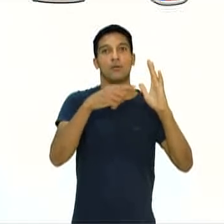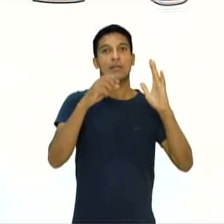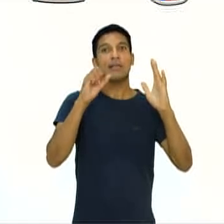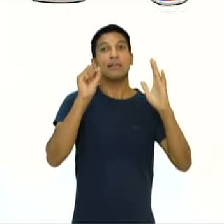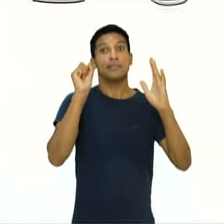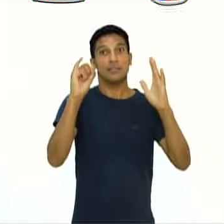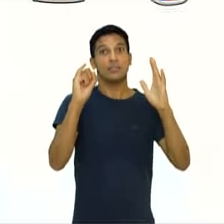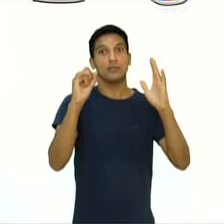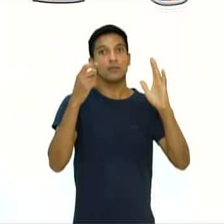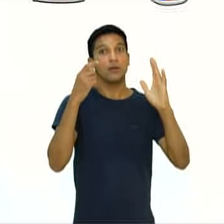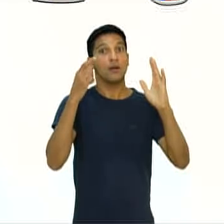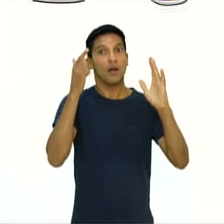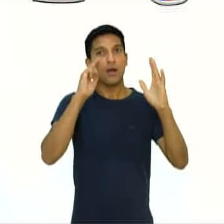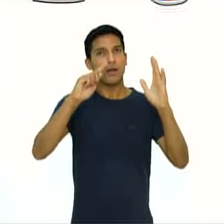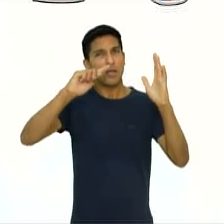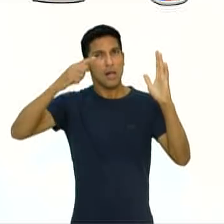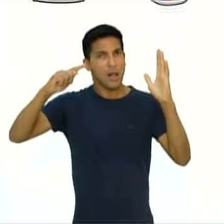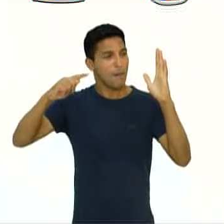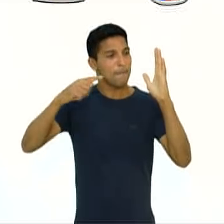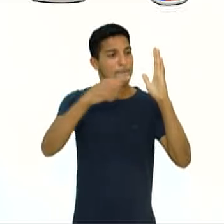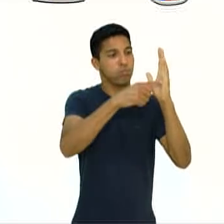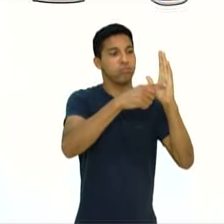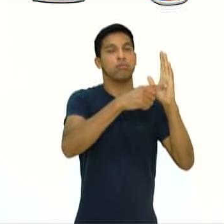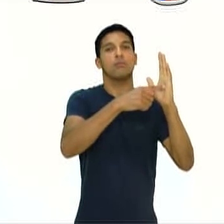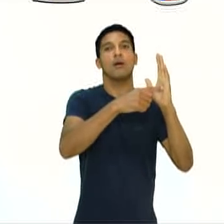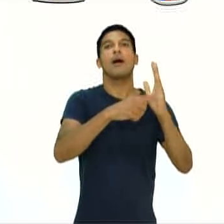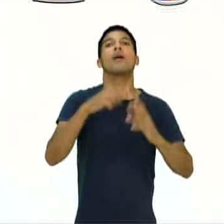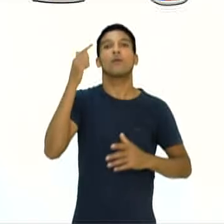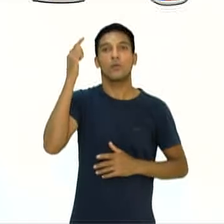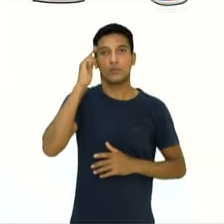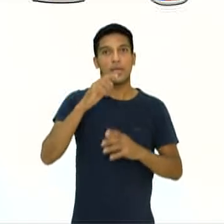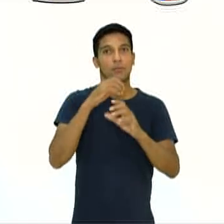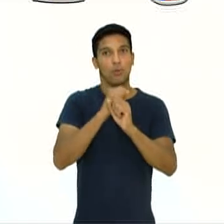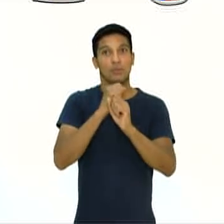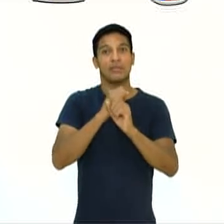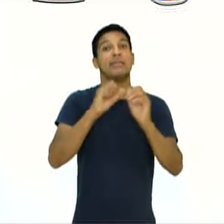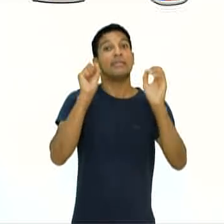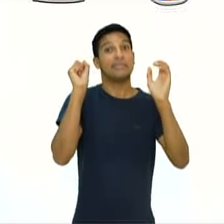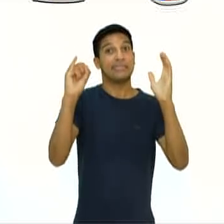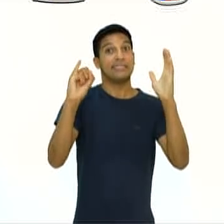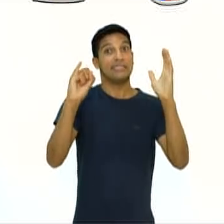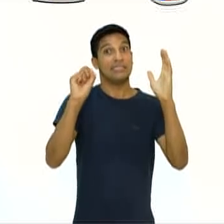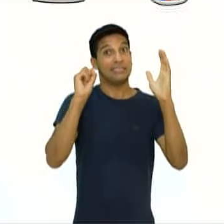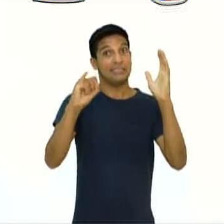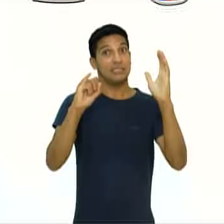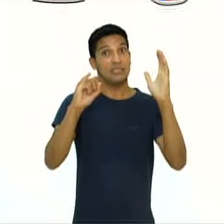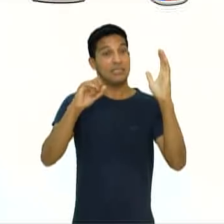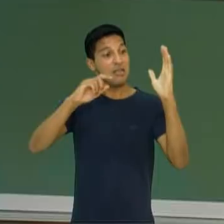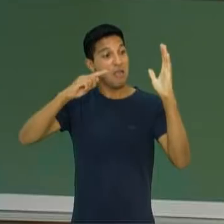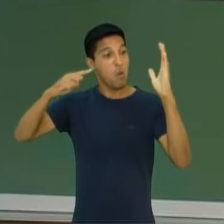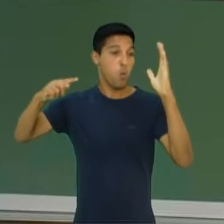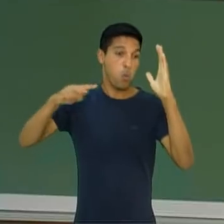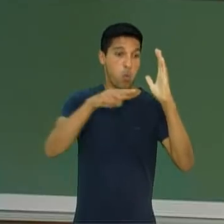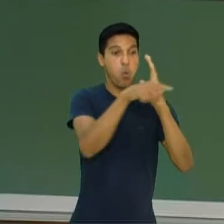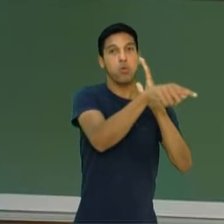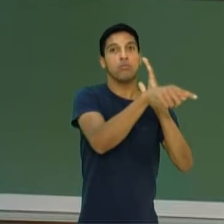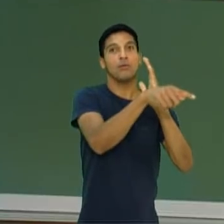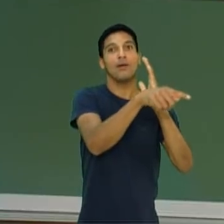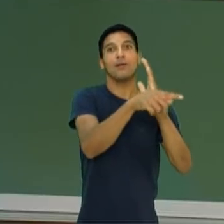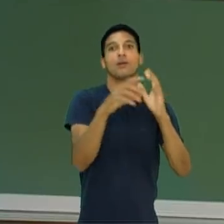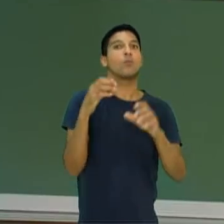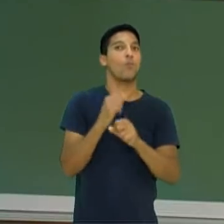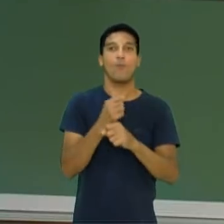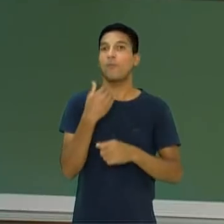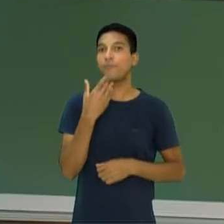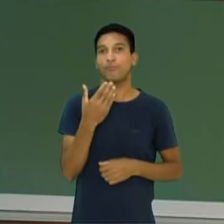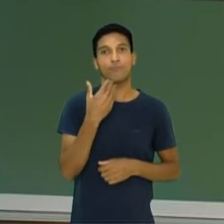vai pontuar. Ele só não pontua se ele errar totalmente o alvo, né? Mas em cada setor, se a flecha